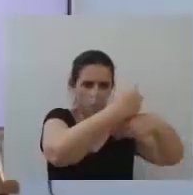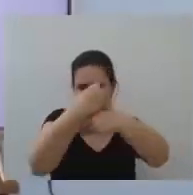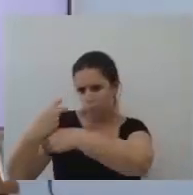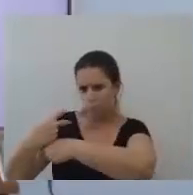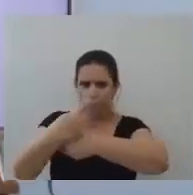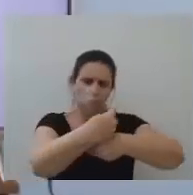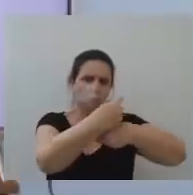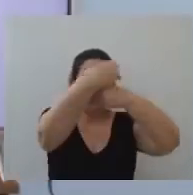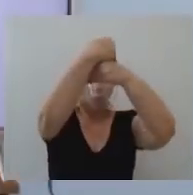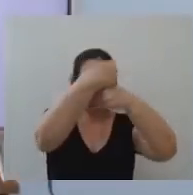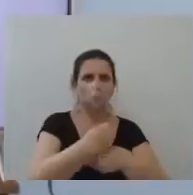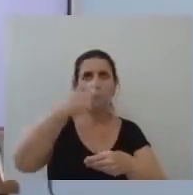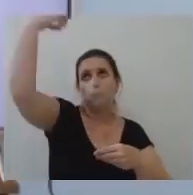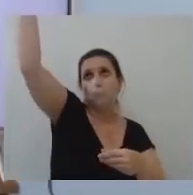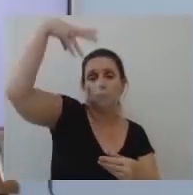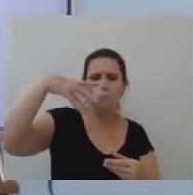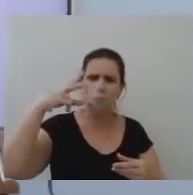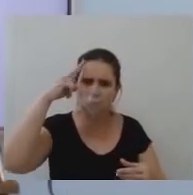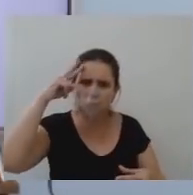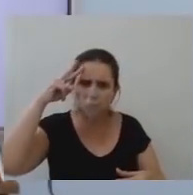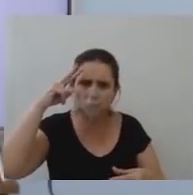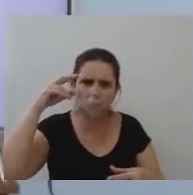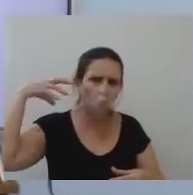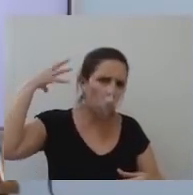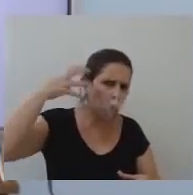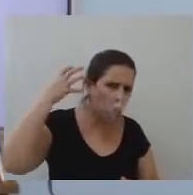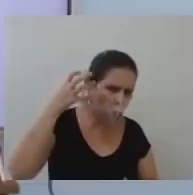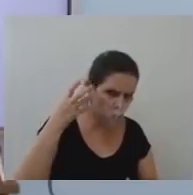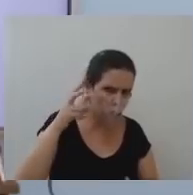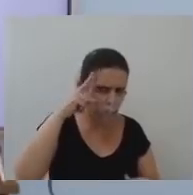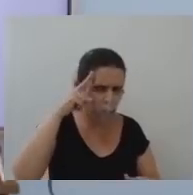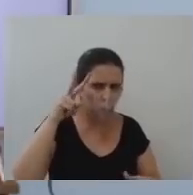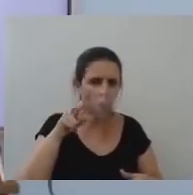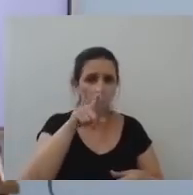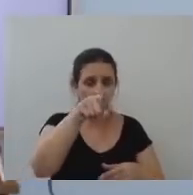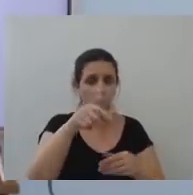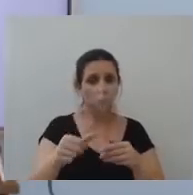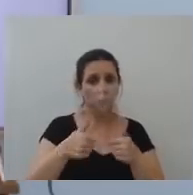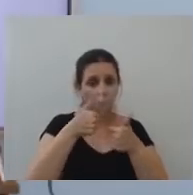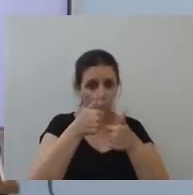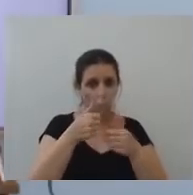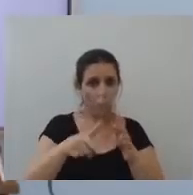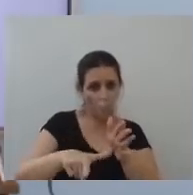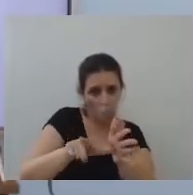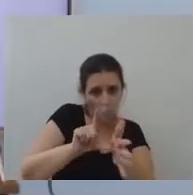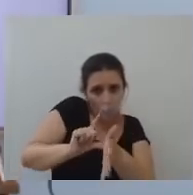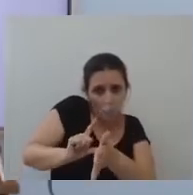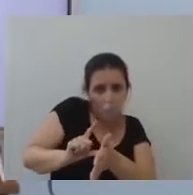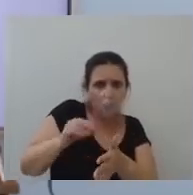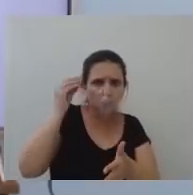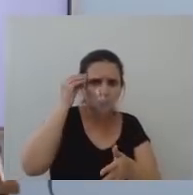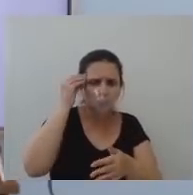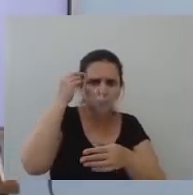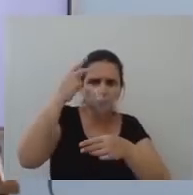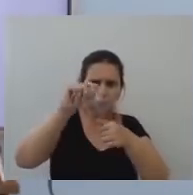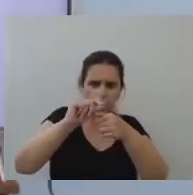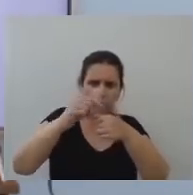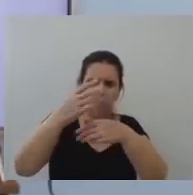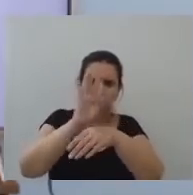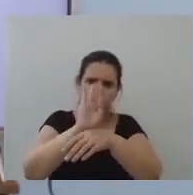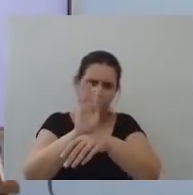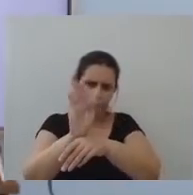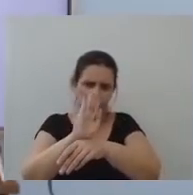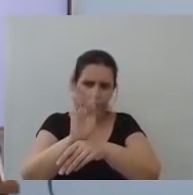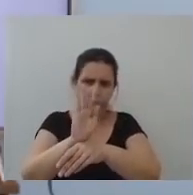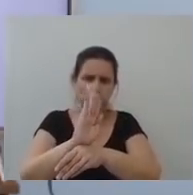posicionamento da câmera, iluminação e som, não é isso? Então, o ideal é que você faça um videozinho antes de iniciar